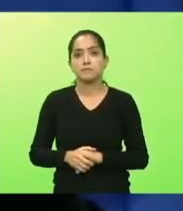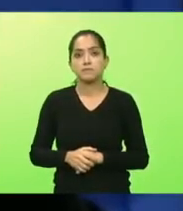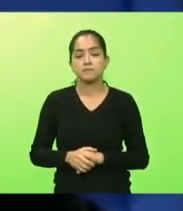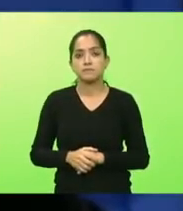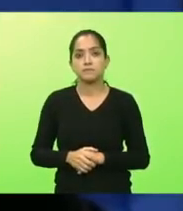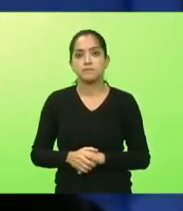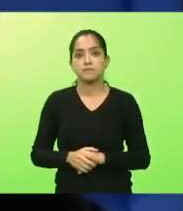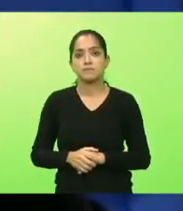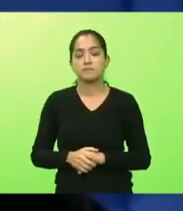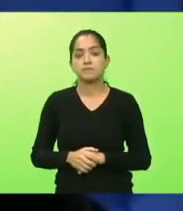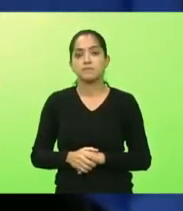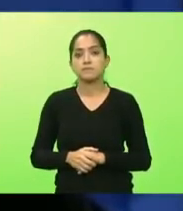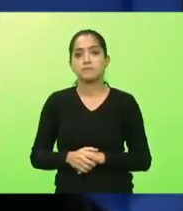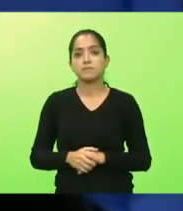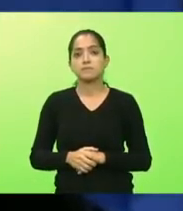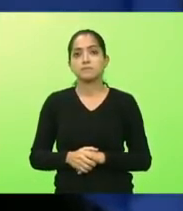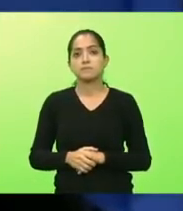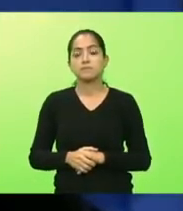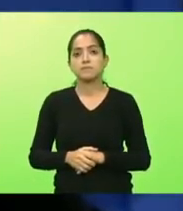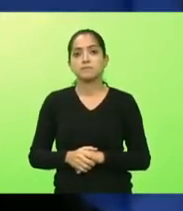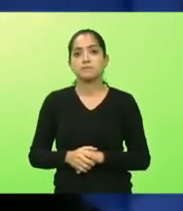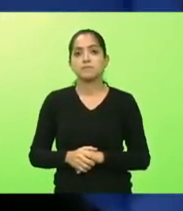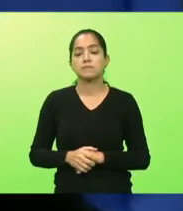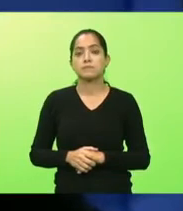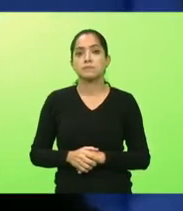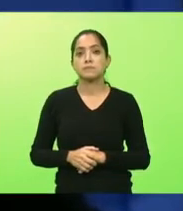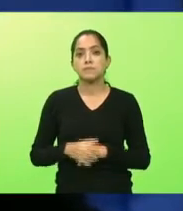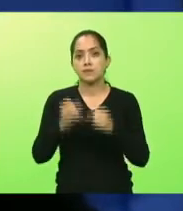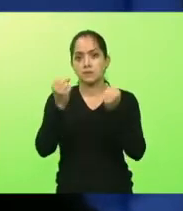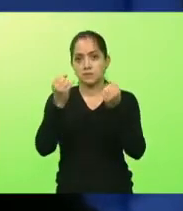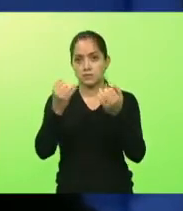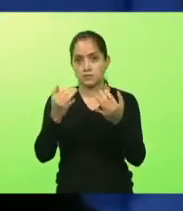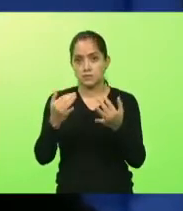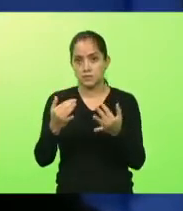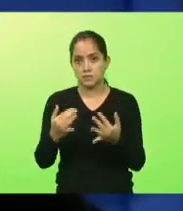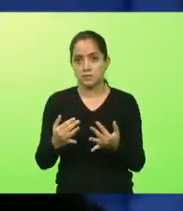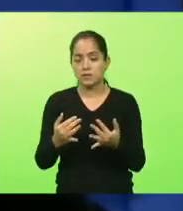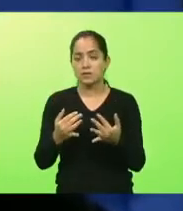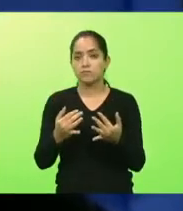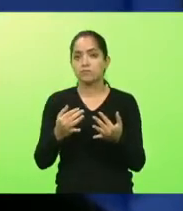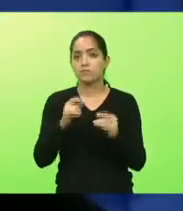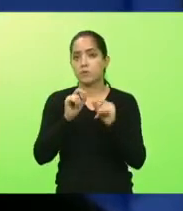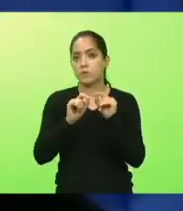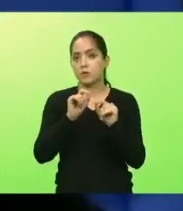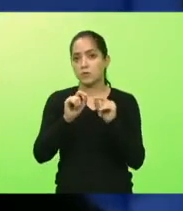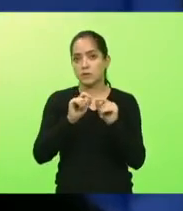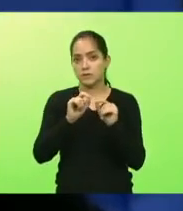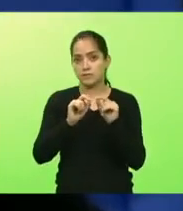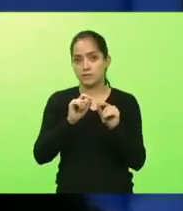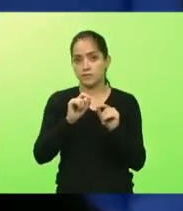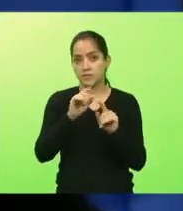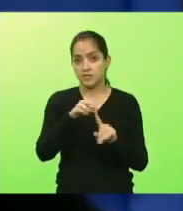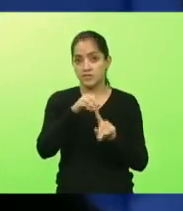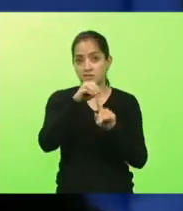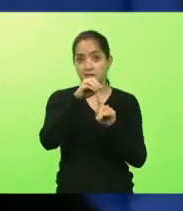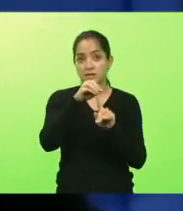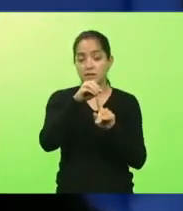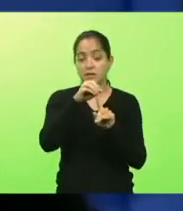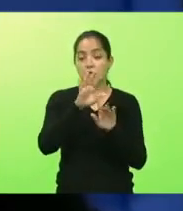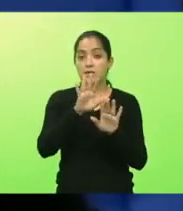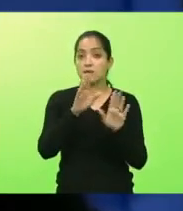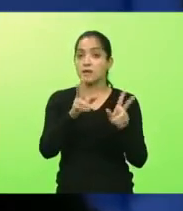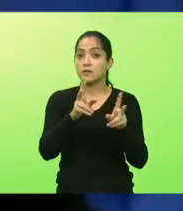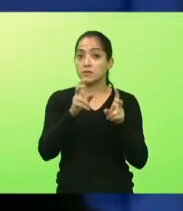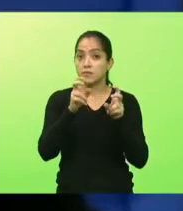ela é importante, presidente, mas eu quero só deixar um ponto que o que nós estamos percebendo,